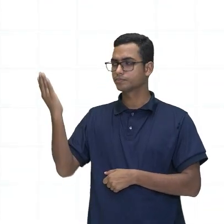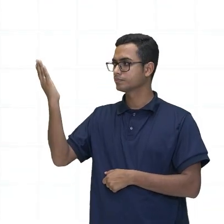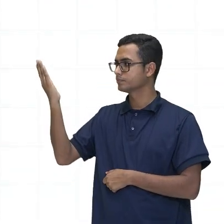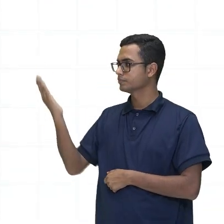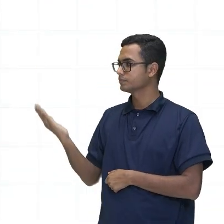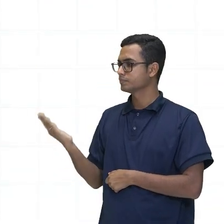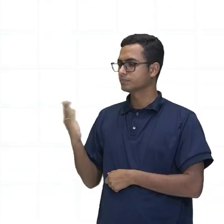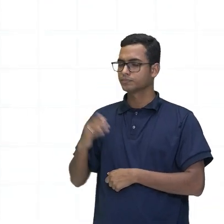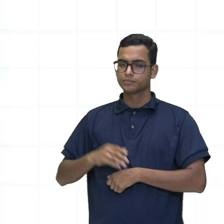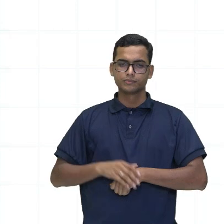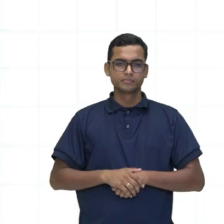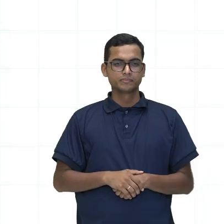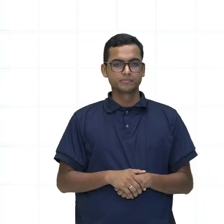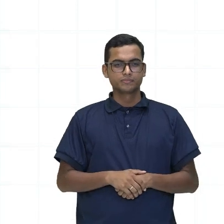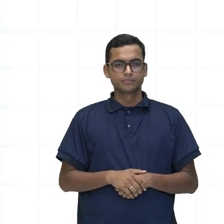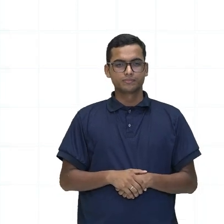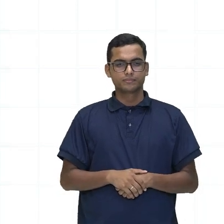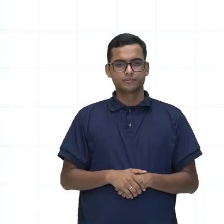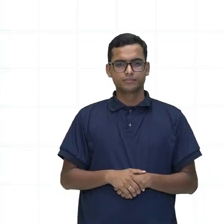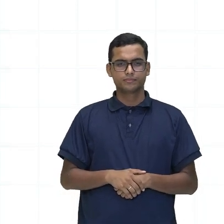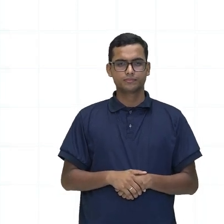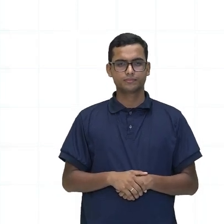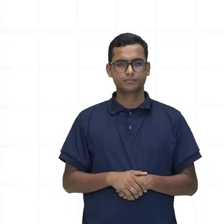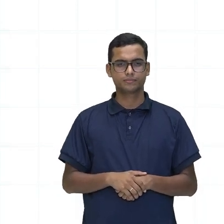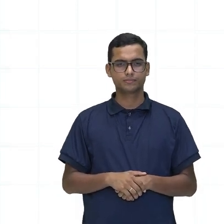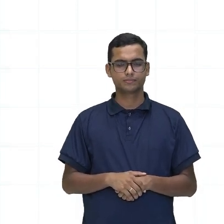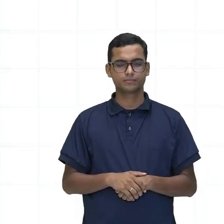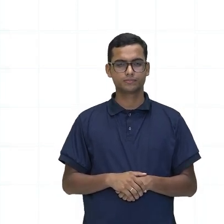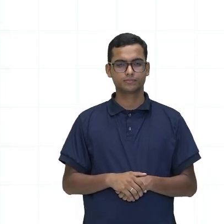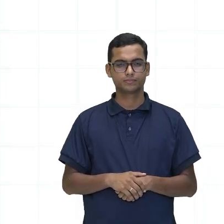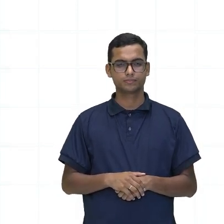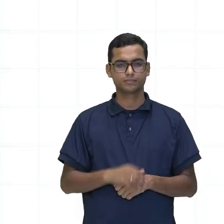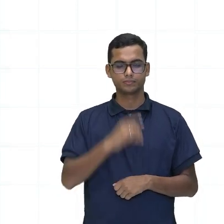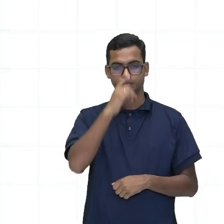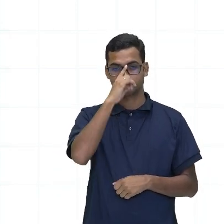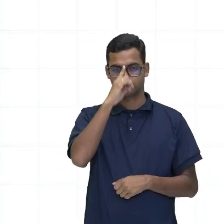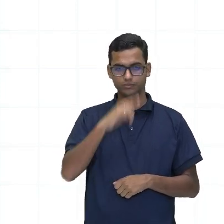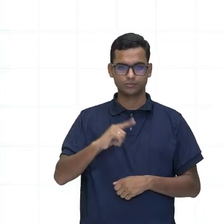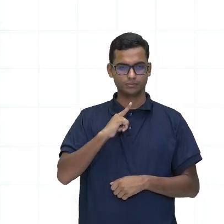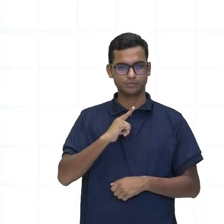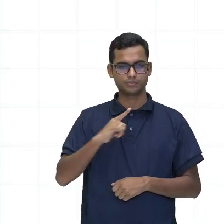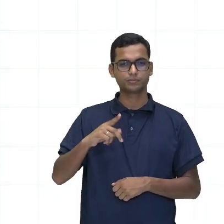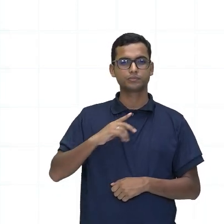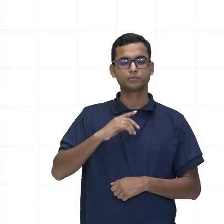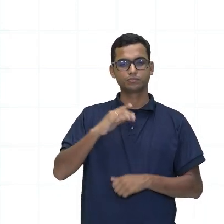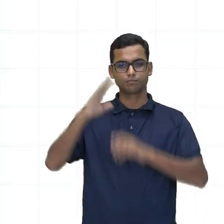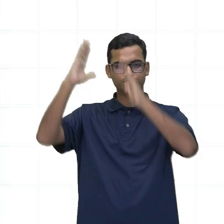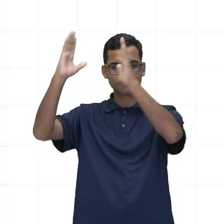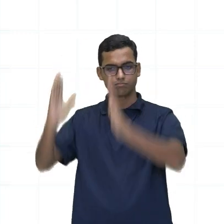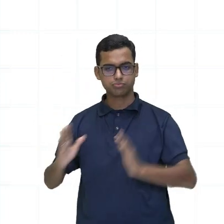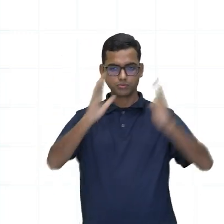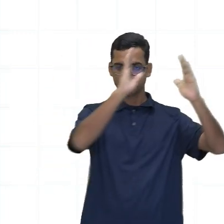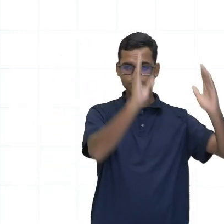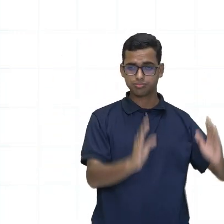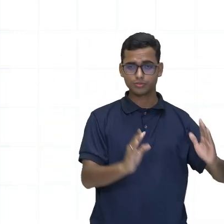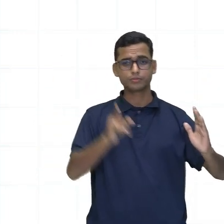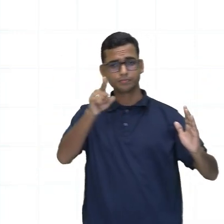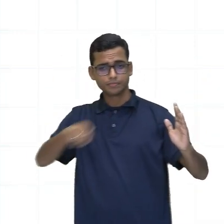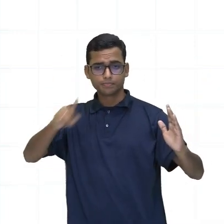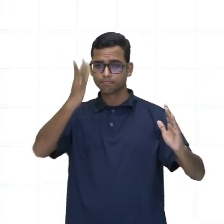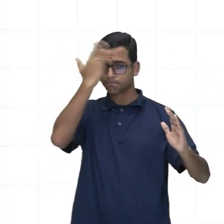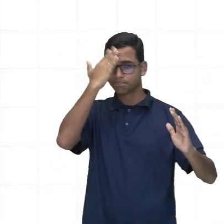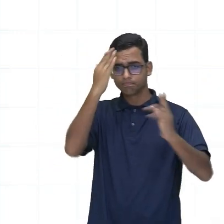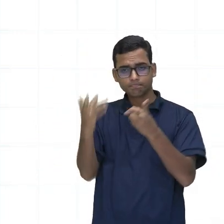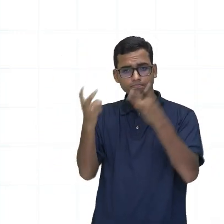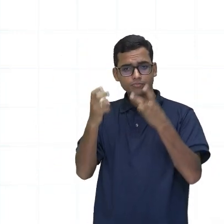pronomes. Então, colocamos duas colunas aí para vocês verem a diferença entre os pronomes com